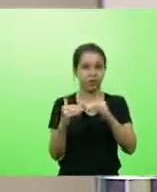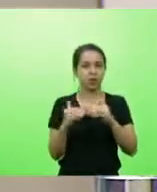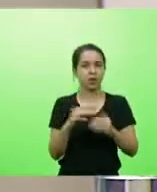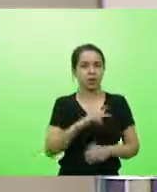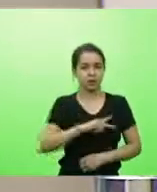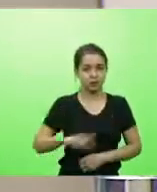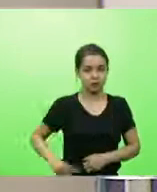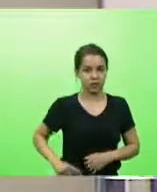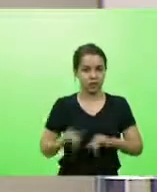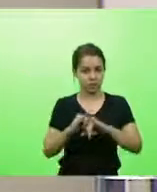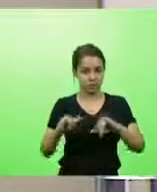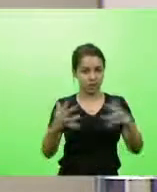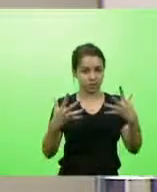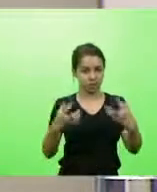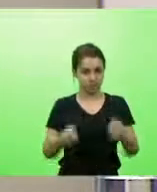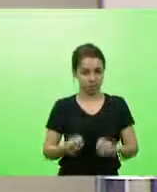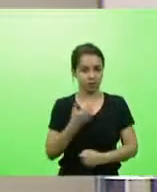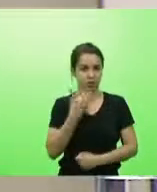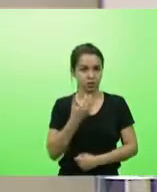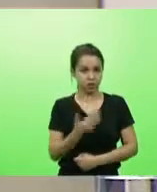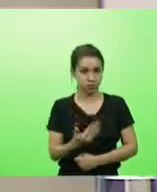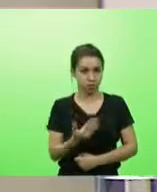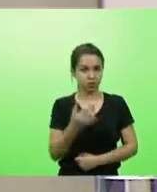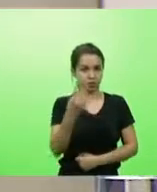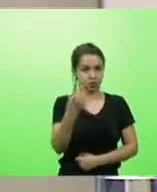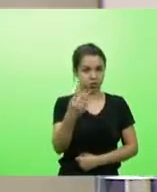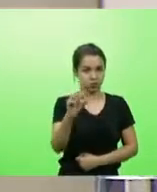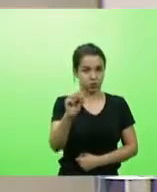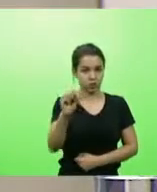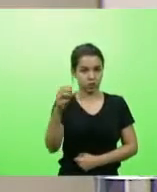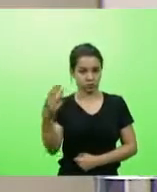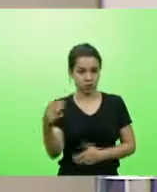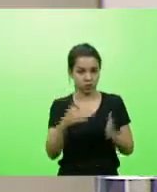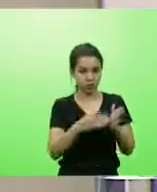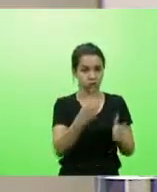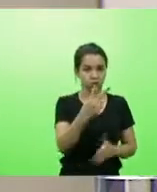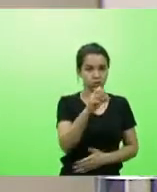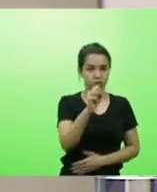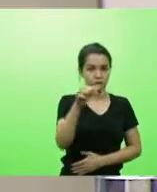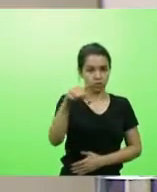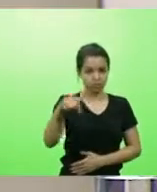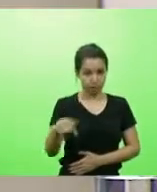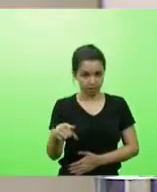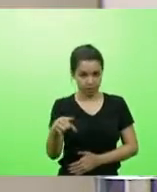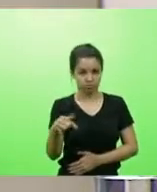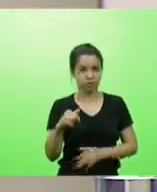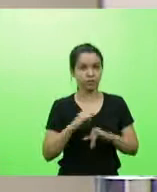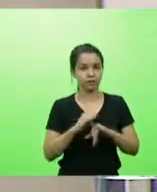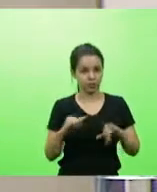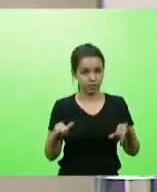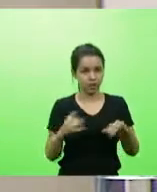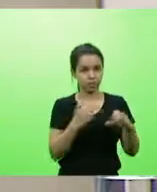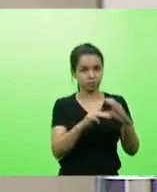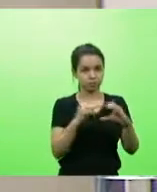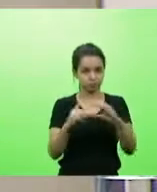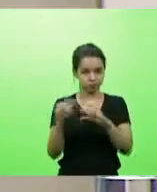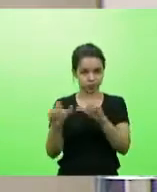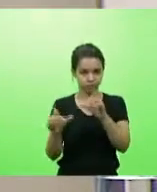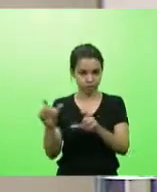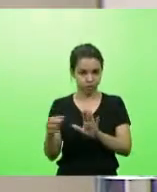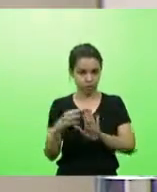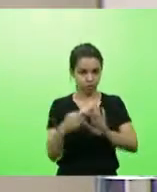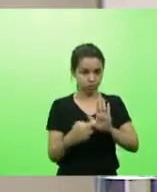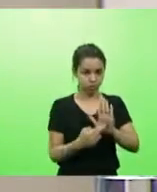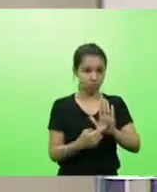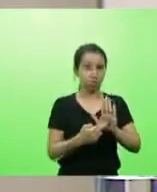presidência comunica que defere os seguintes requerimentos. Requerimento 283 a 287. Esta presidência comunica que caminhará os destinatários conforme determinado regimento